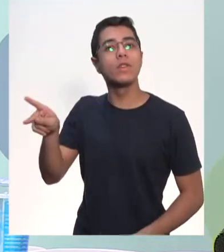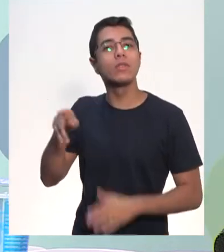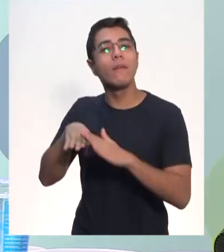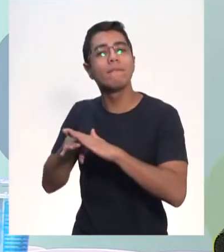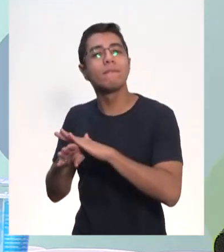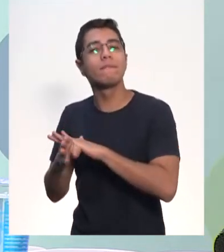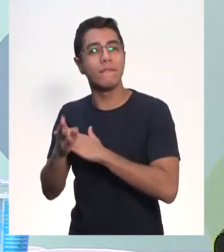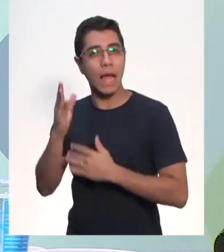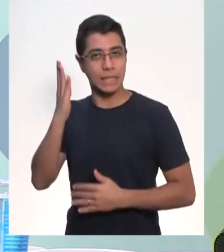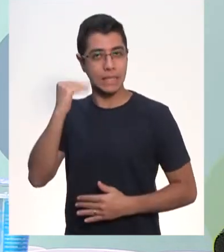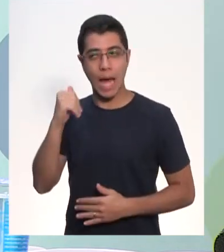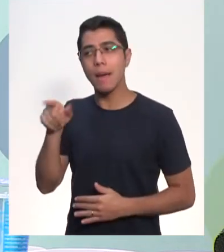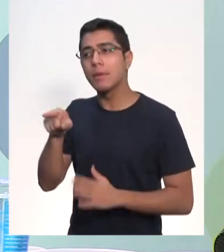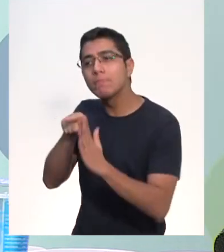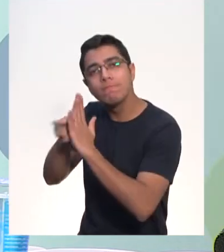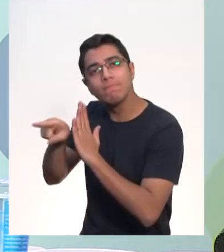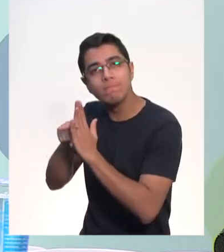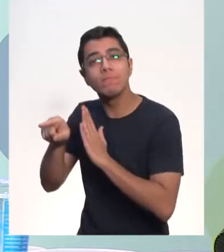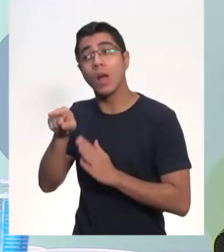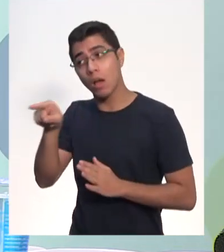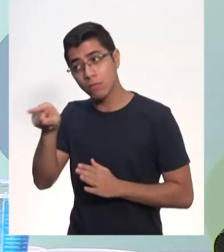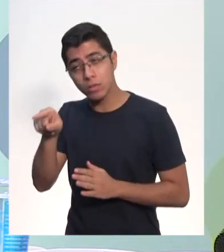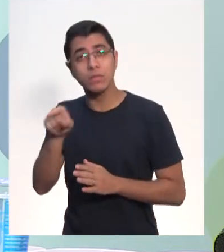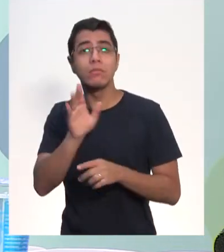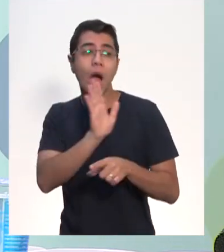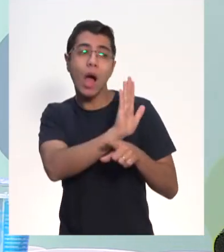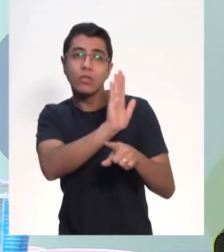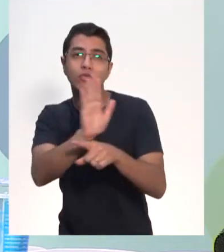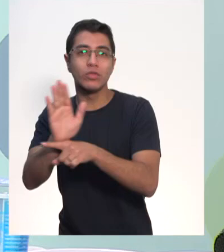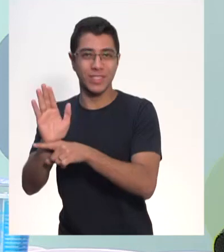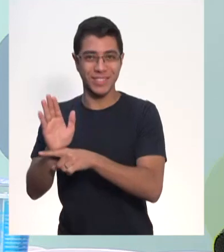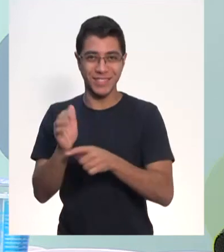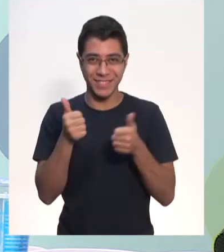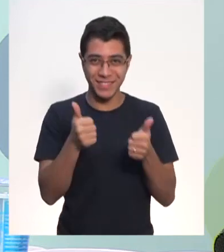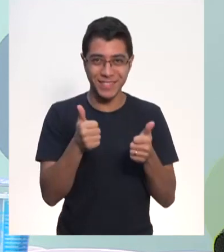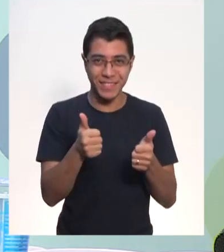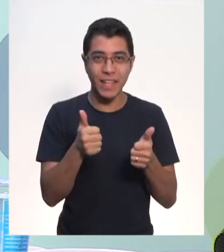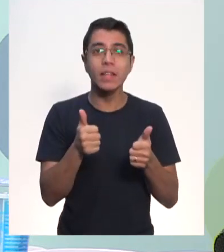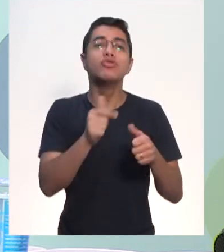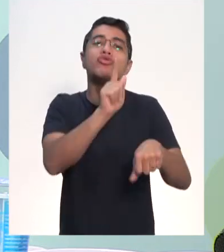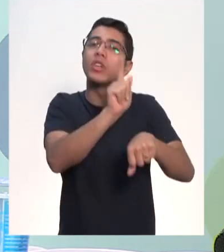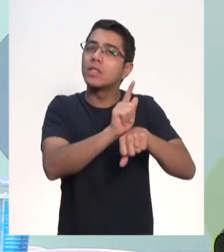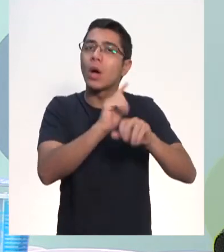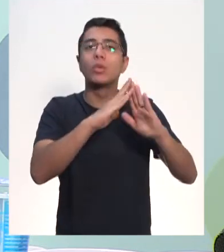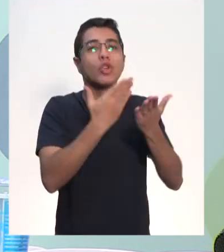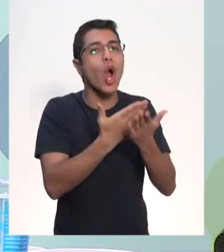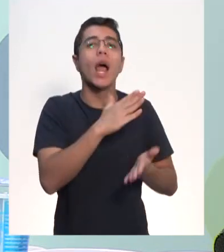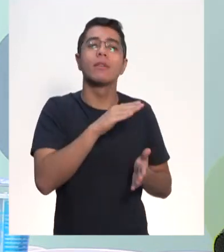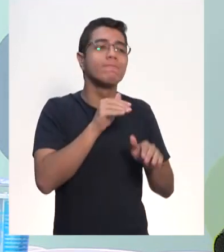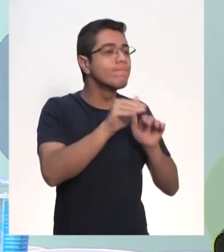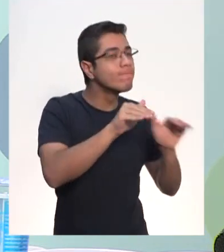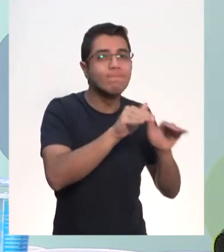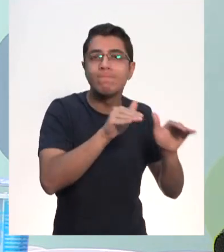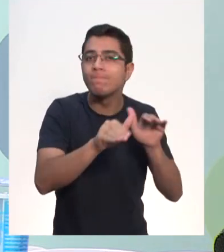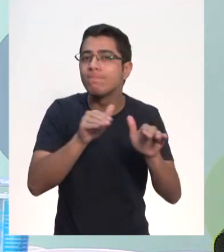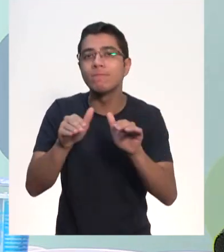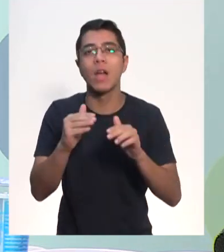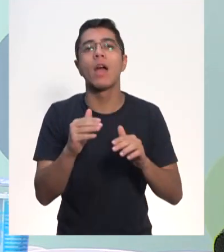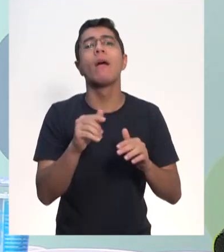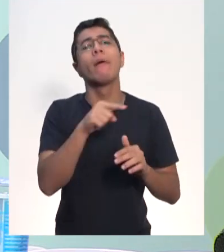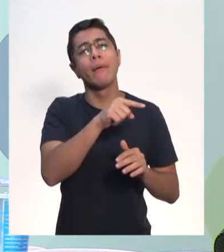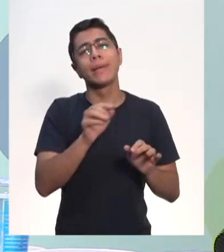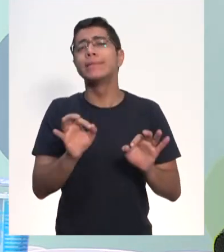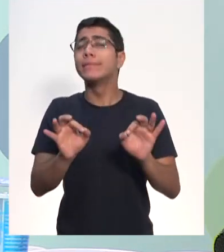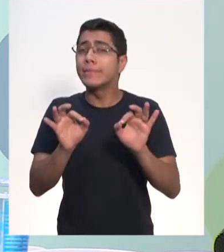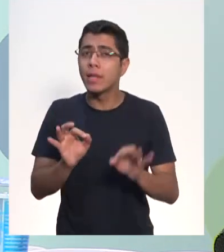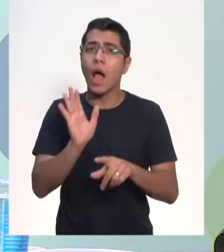aqui também estamos organizando a formação, como eu já mencionei, mas isso com certeza ajuda o desenvolvimento do trabalho no dia a dia.